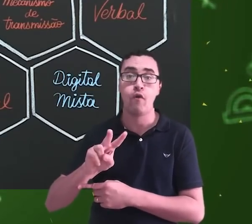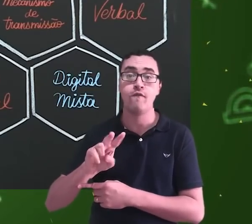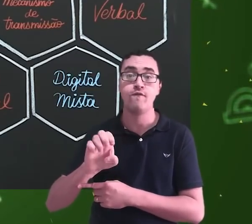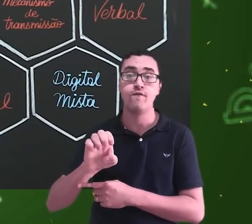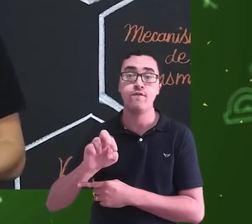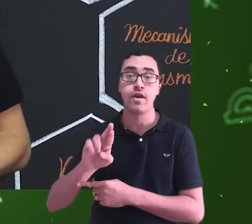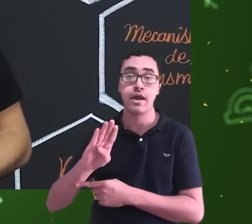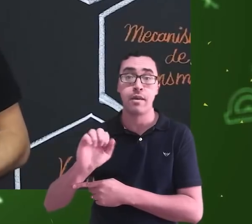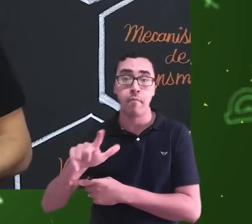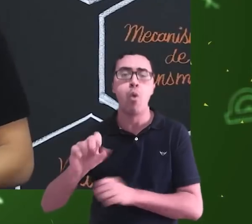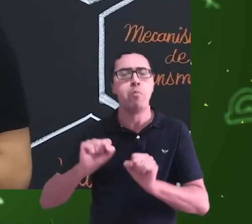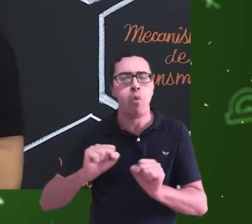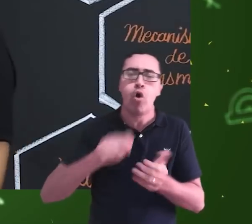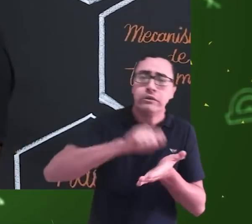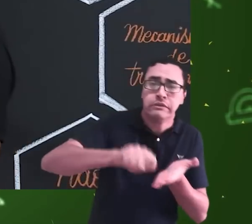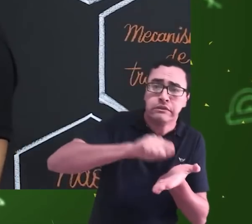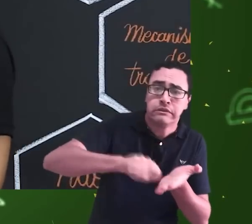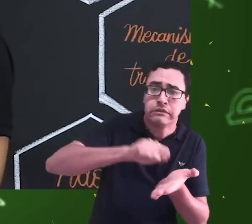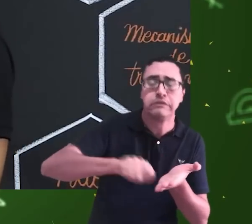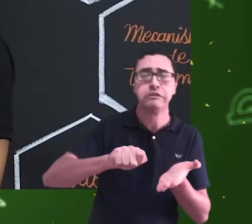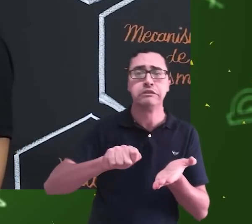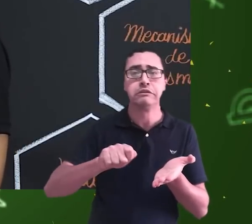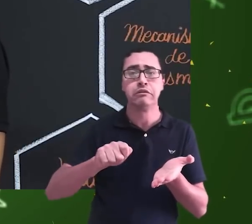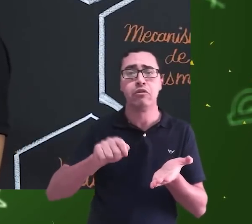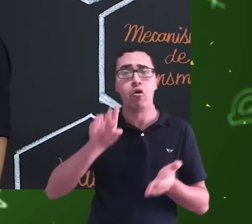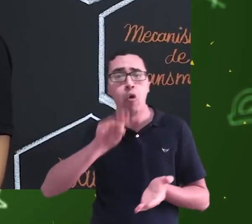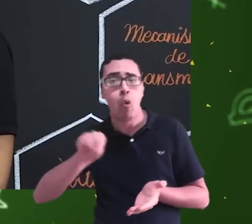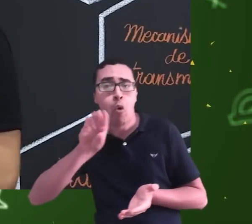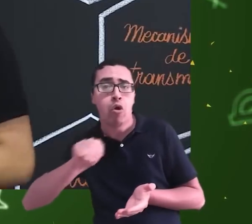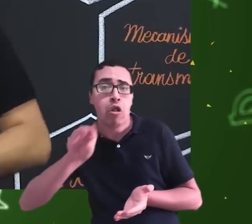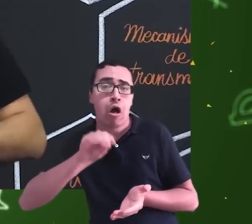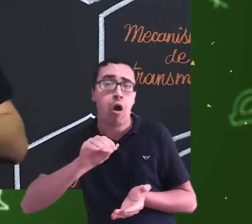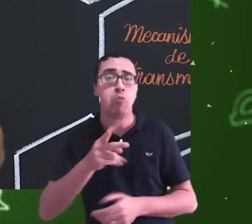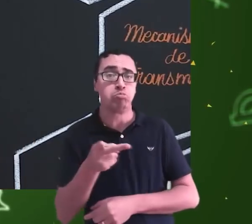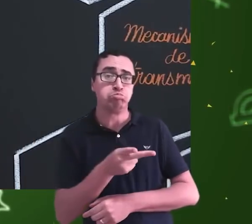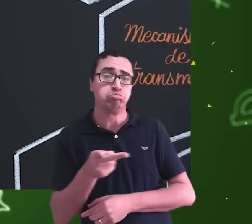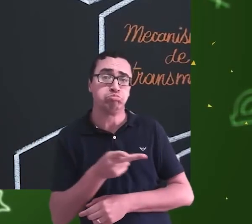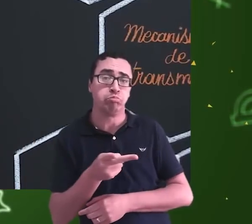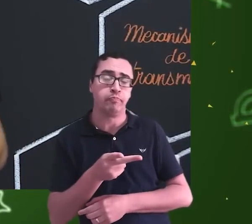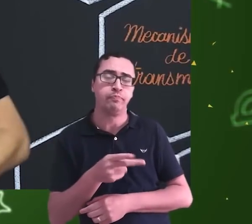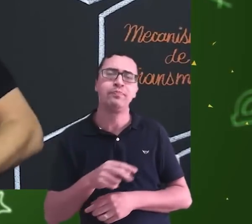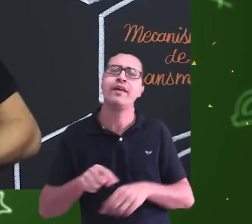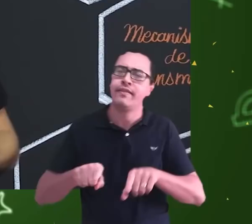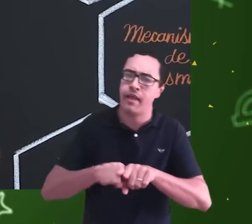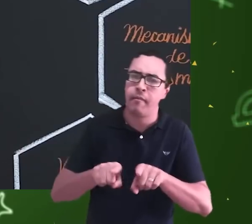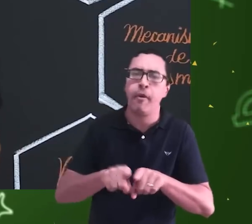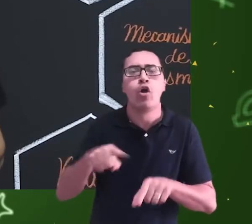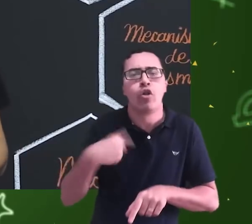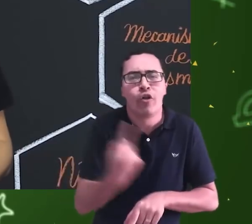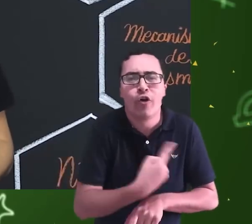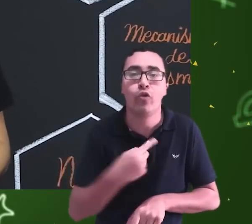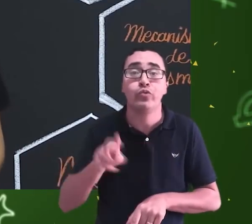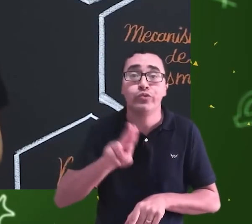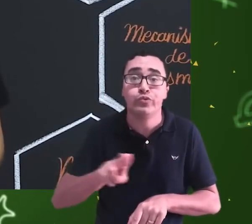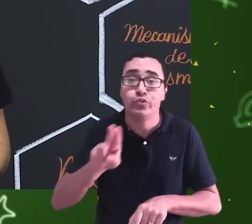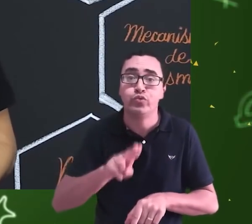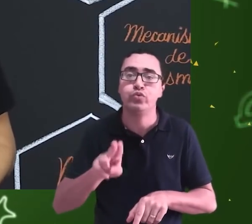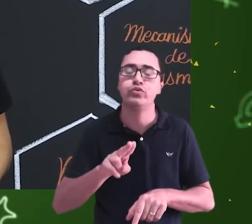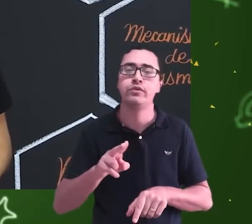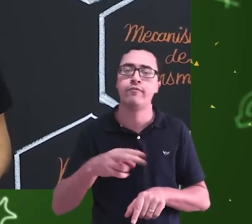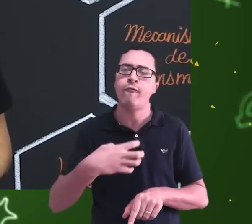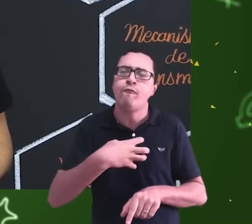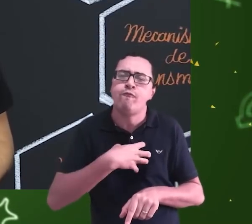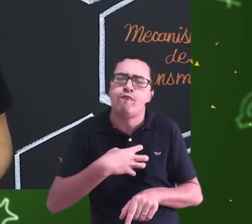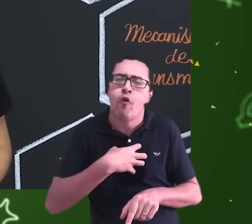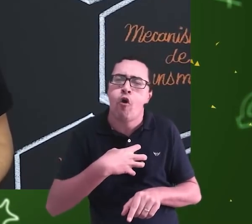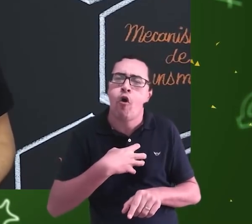forma escrita, de forma oral. A gente utiliza também todo o mecanismo que a língua nos oferece para